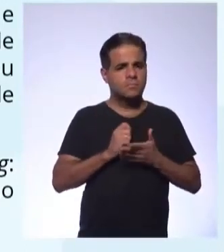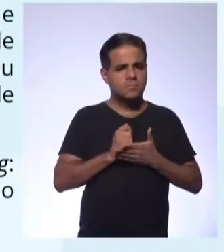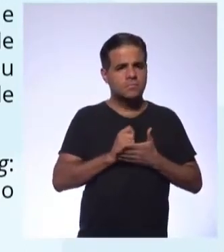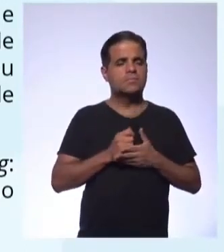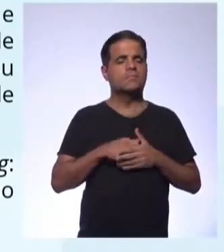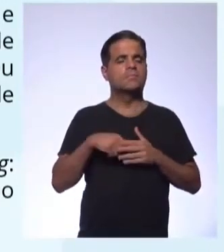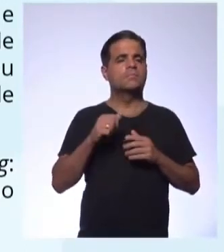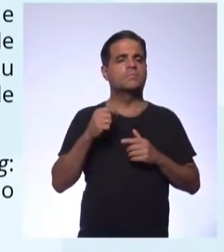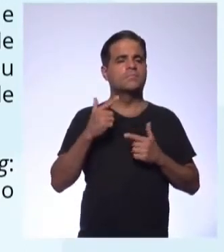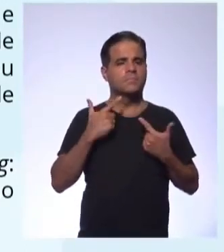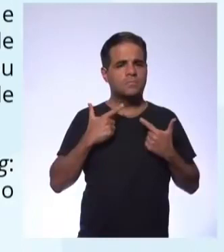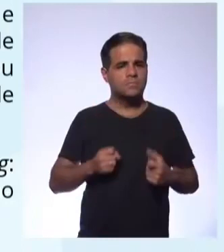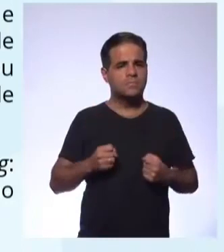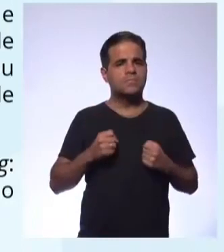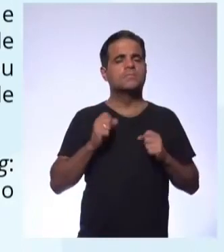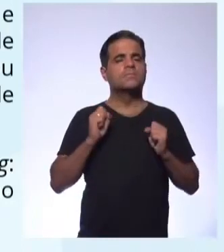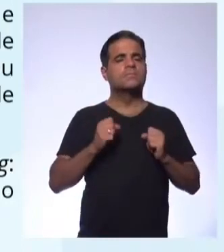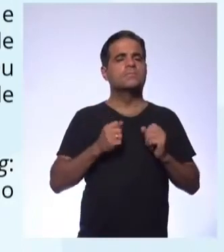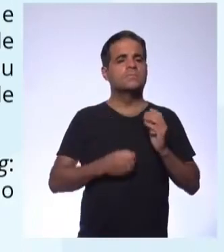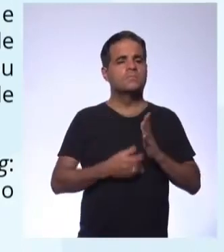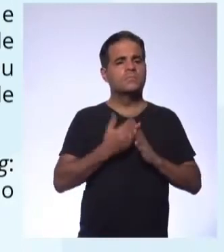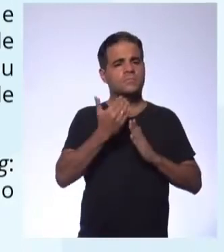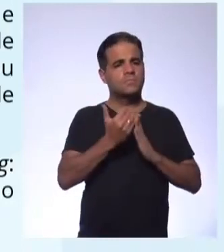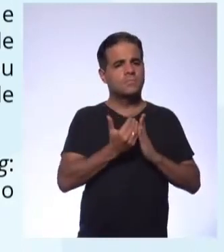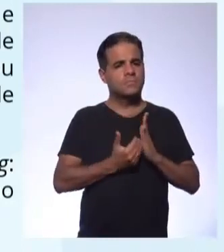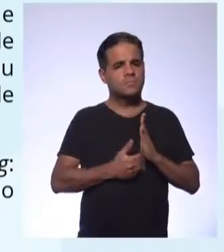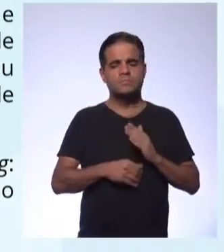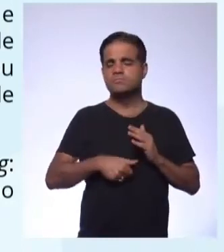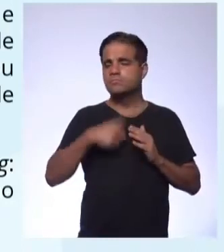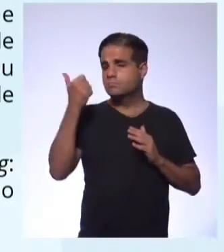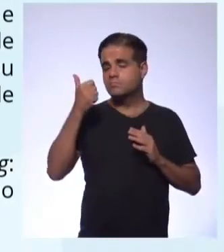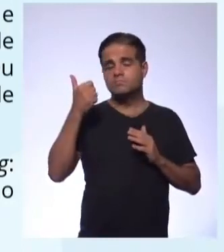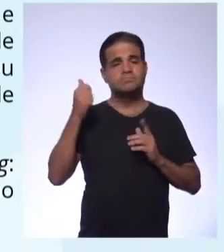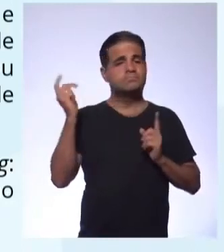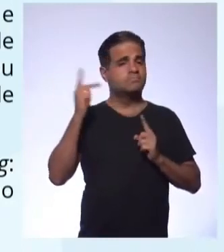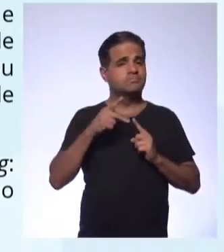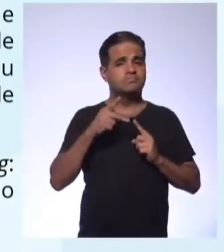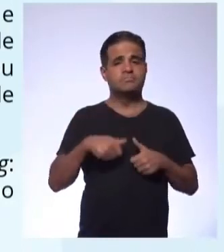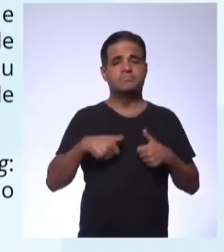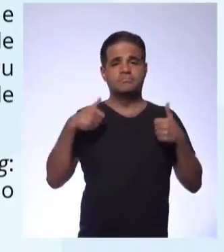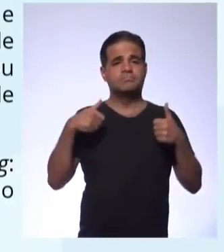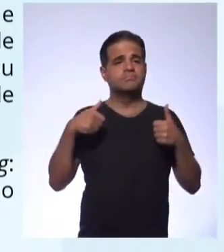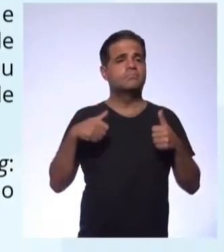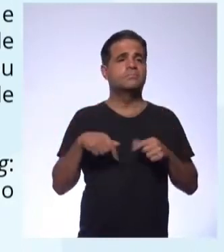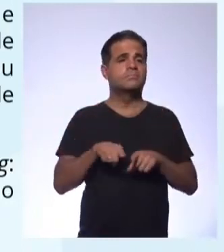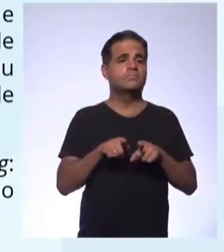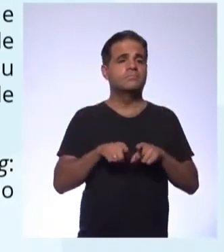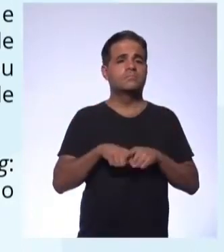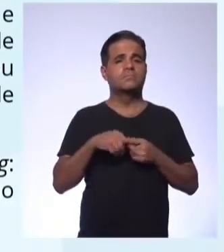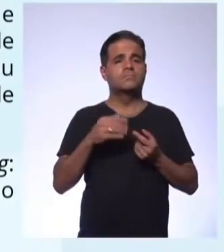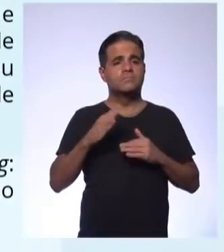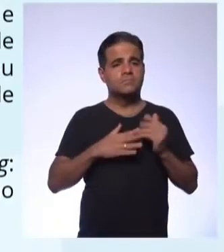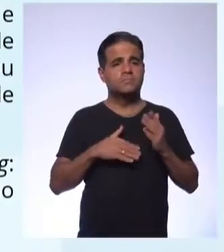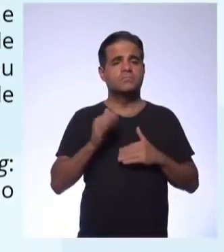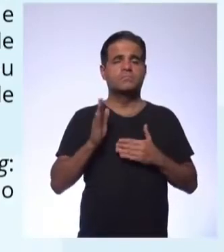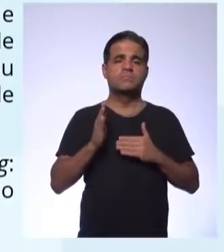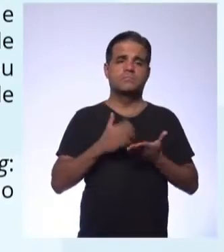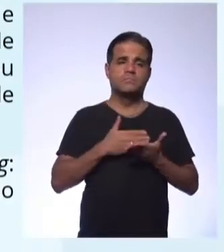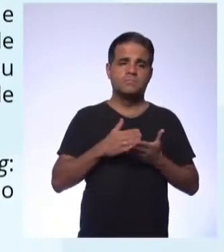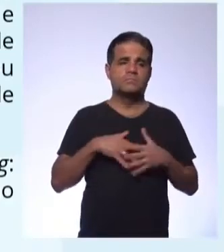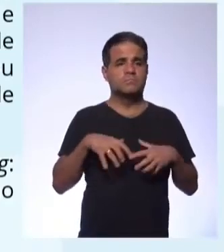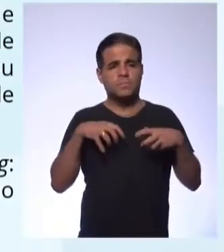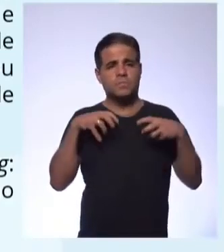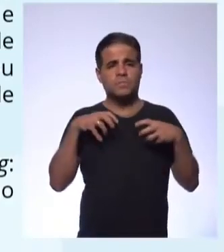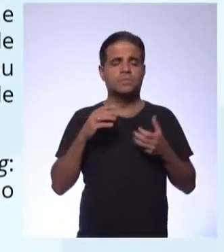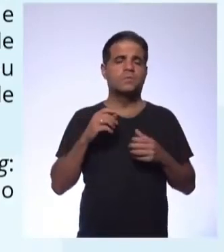literatura. Vocês podem, inclusive, elaborar uma lista de melhores personagens de séries, por exemplo. Ou melhores personagens de ação, de livros, de